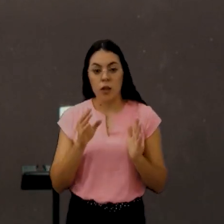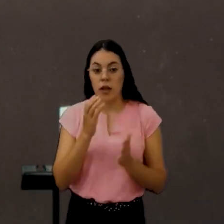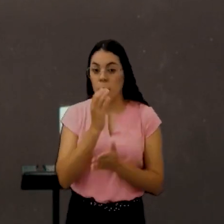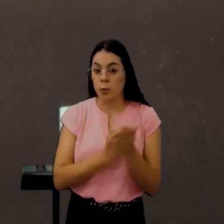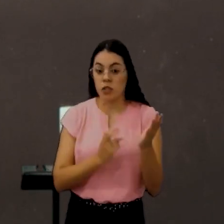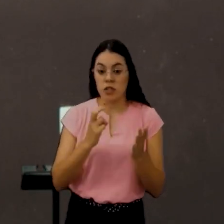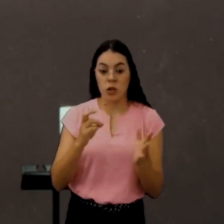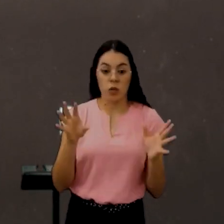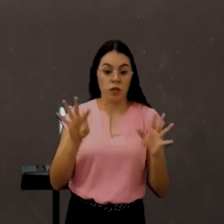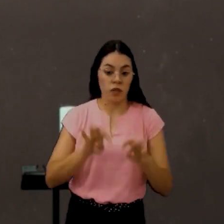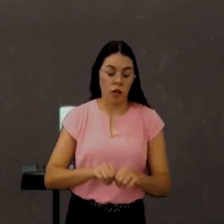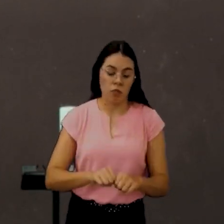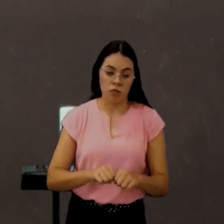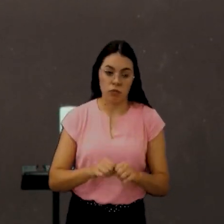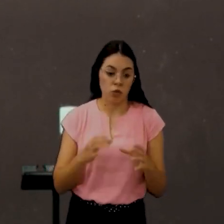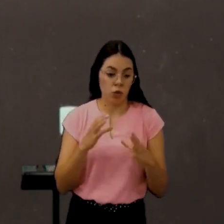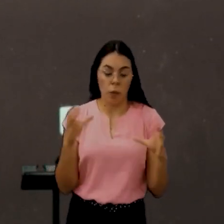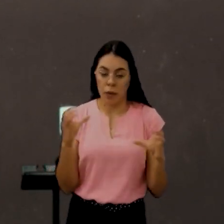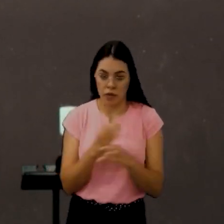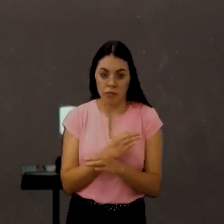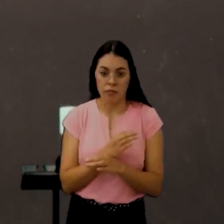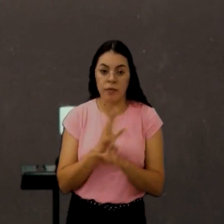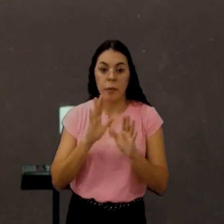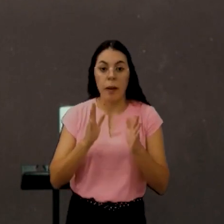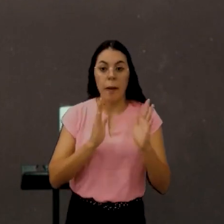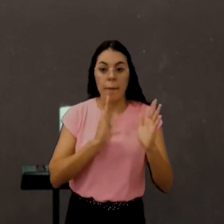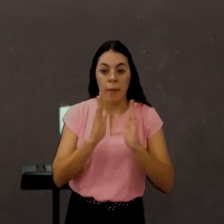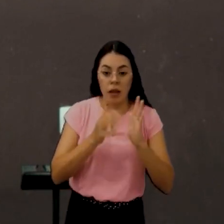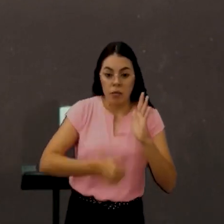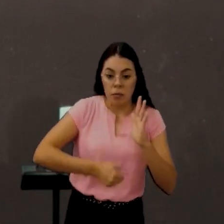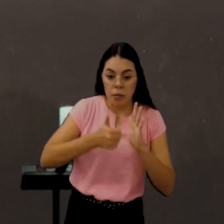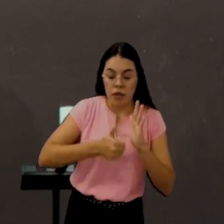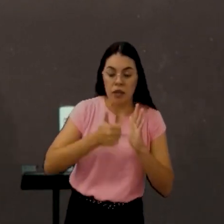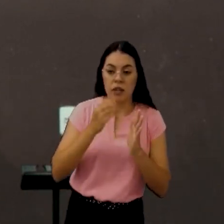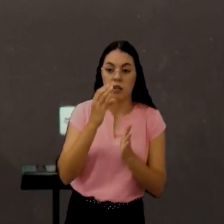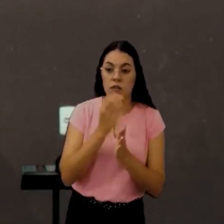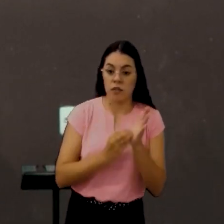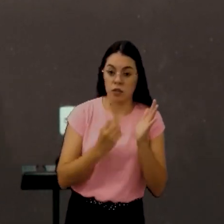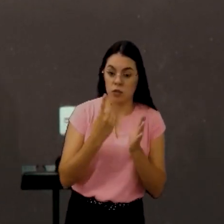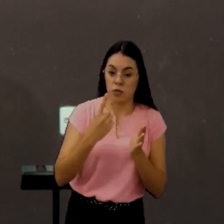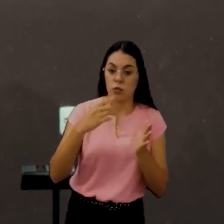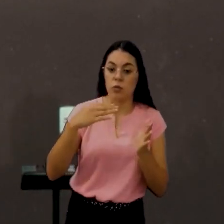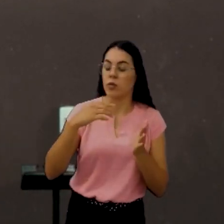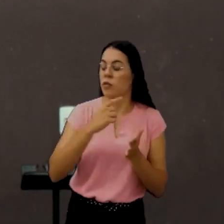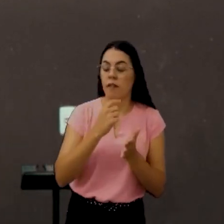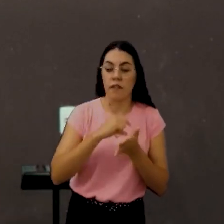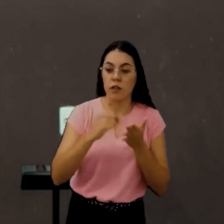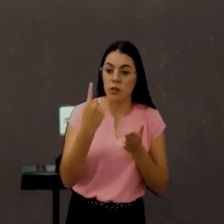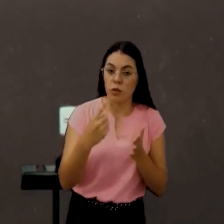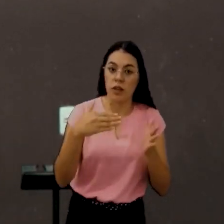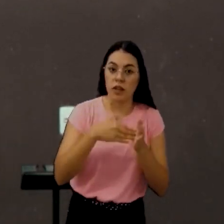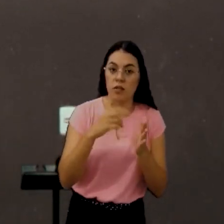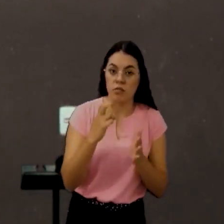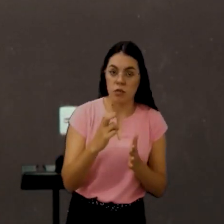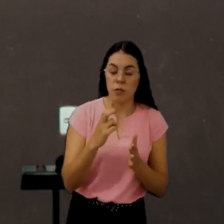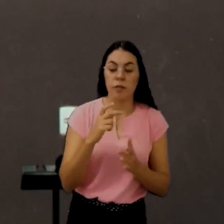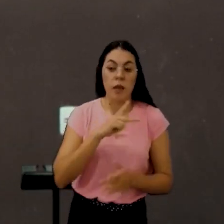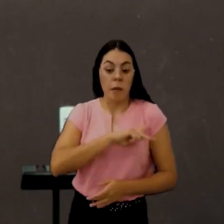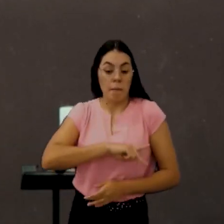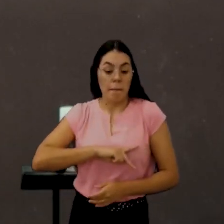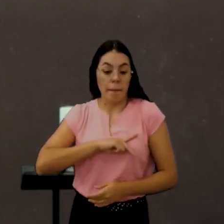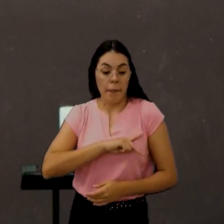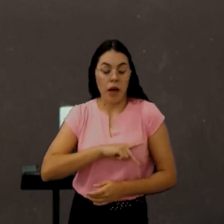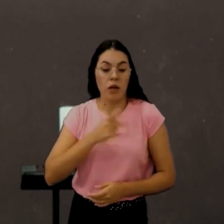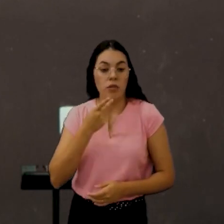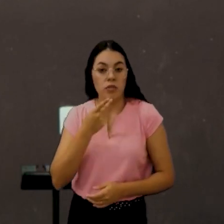inteiro. Então você abre sua Bíblia, mas essa primeira parte vai do verso 1 ao verso 5. O apóstolo Paulo, ele está